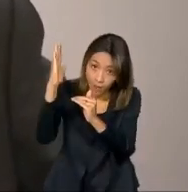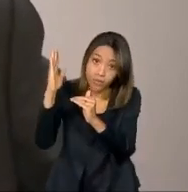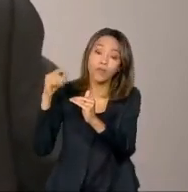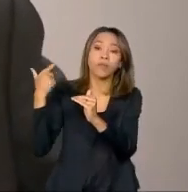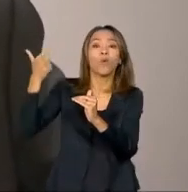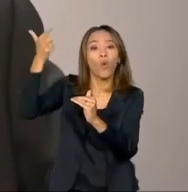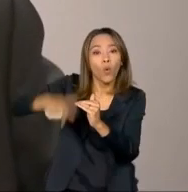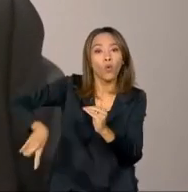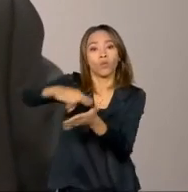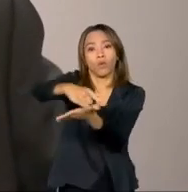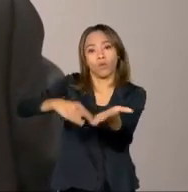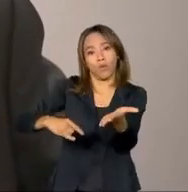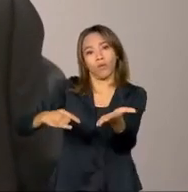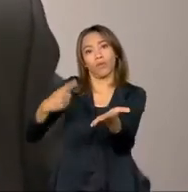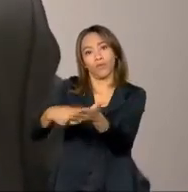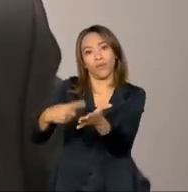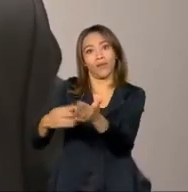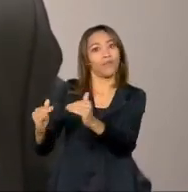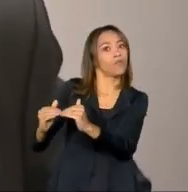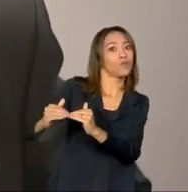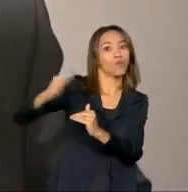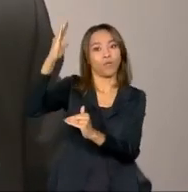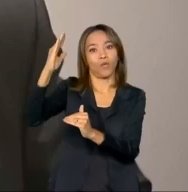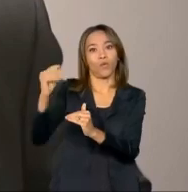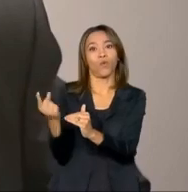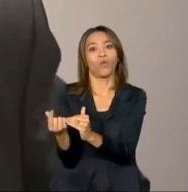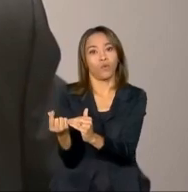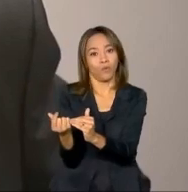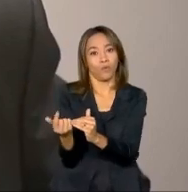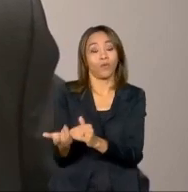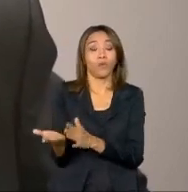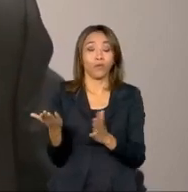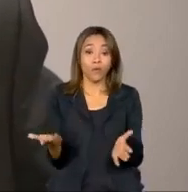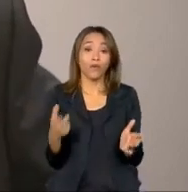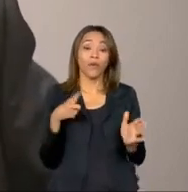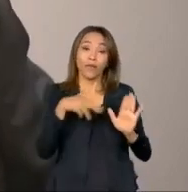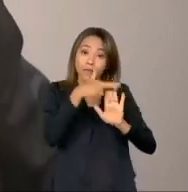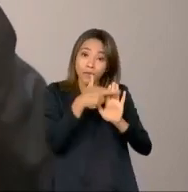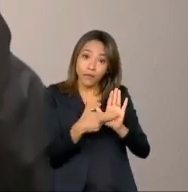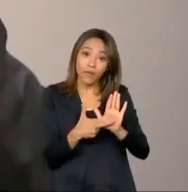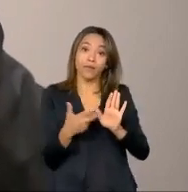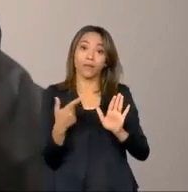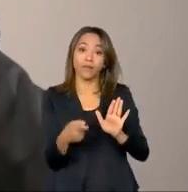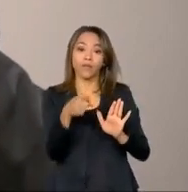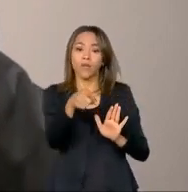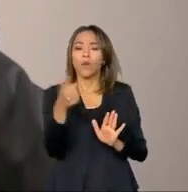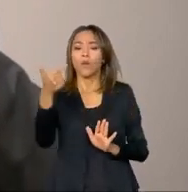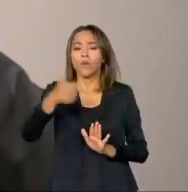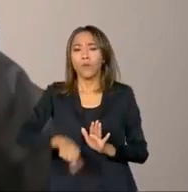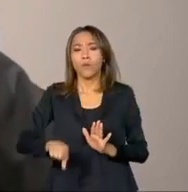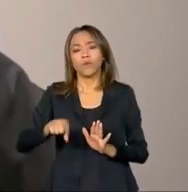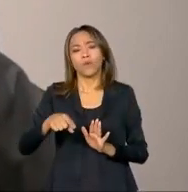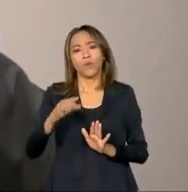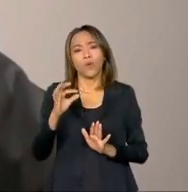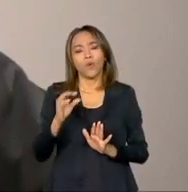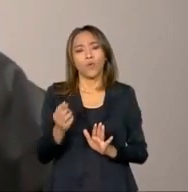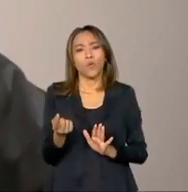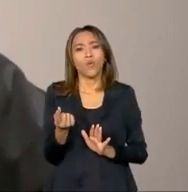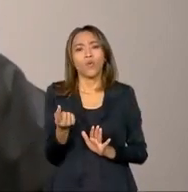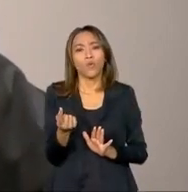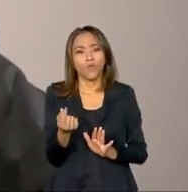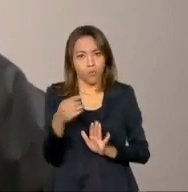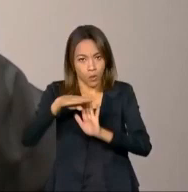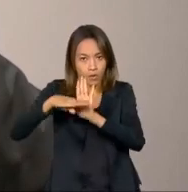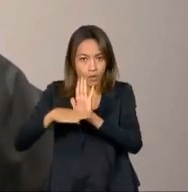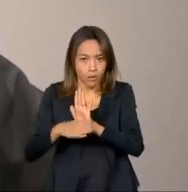grande esforço para ter uma ideia do significado da questão regulatória. O custo Brasil está em 1,7